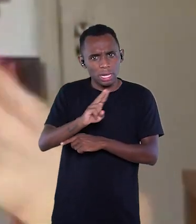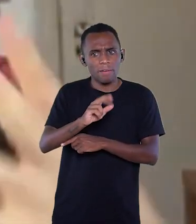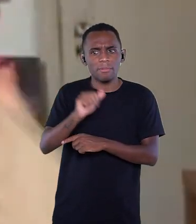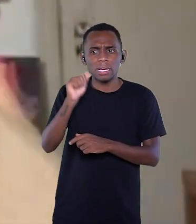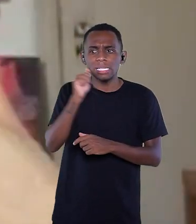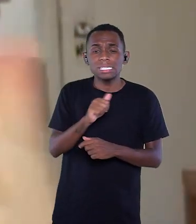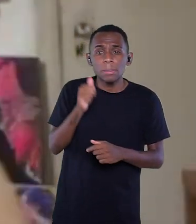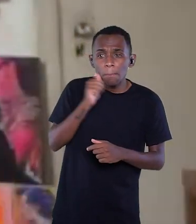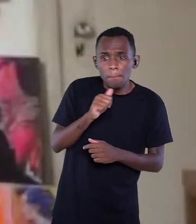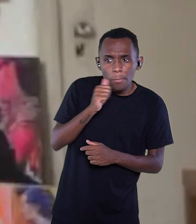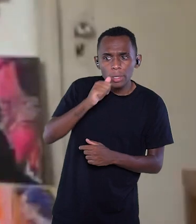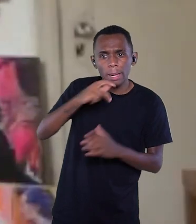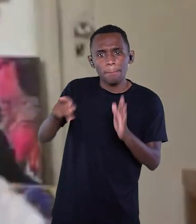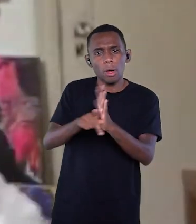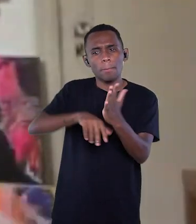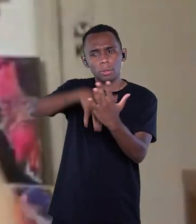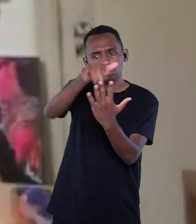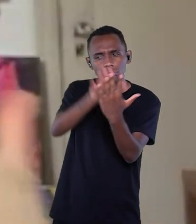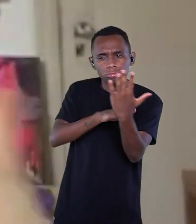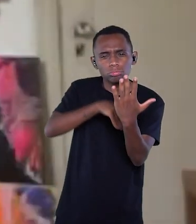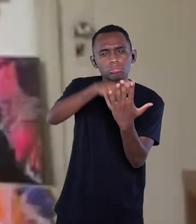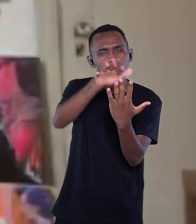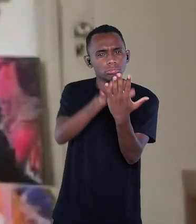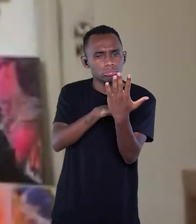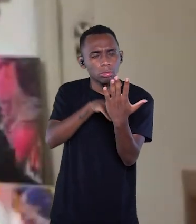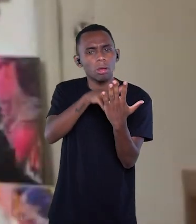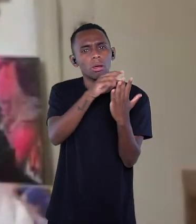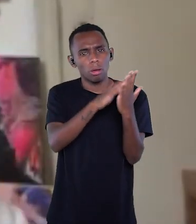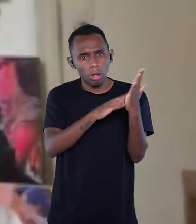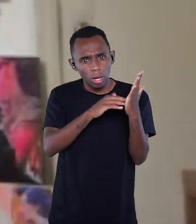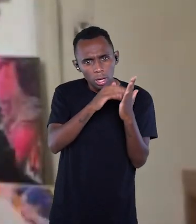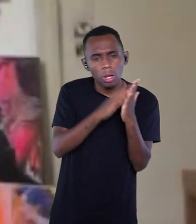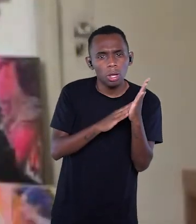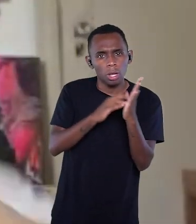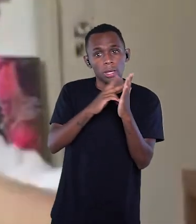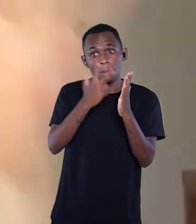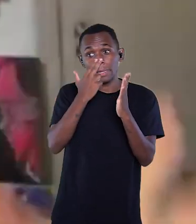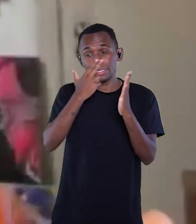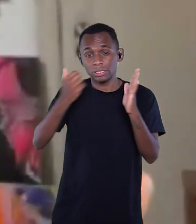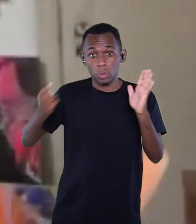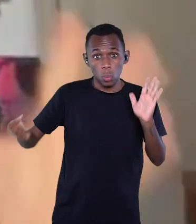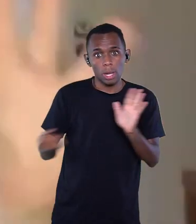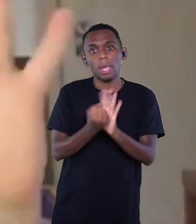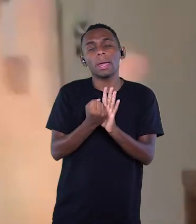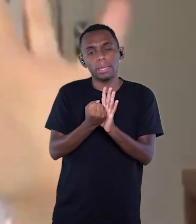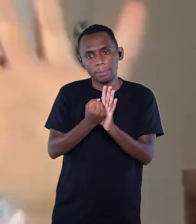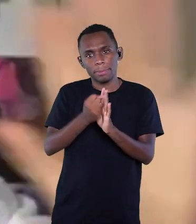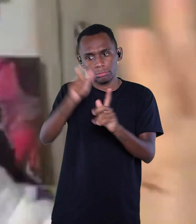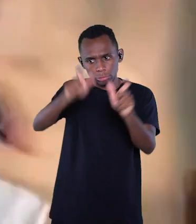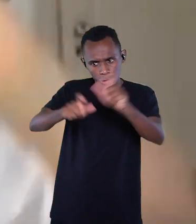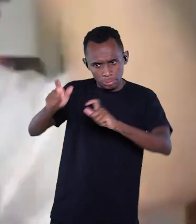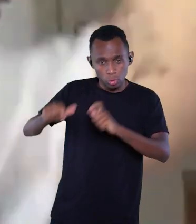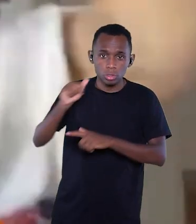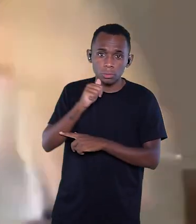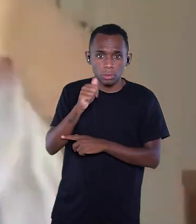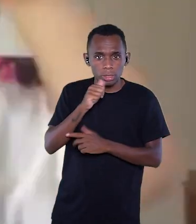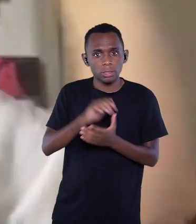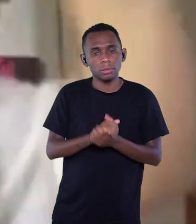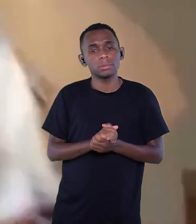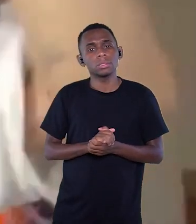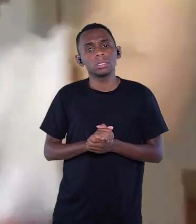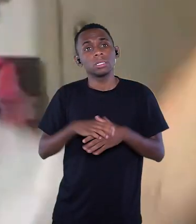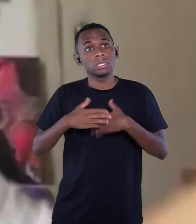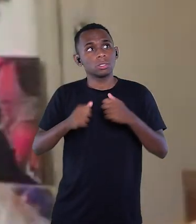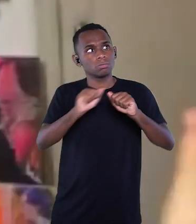modelos como pincéis, assim, ou como uma espécie de carimbo, o corpo de vários modelos, e elas se arrastavam